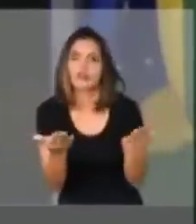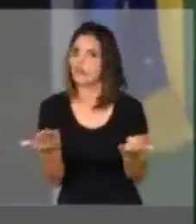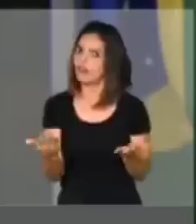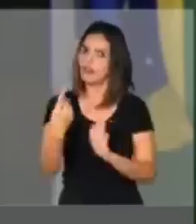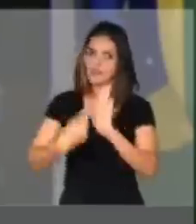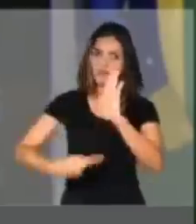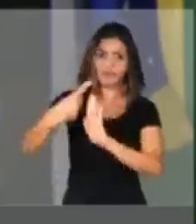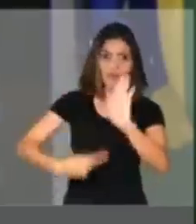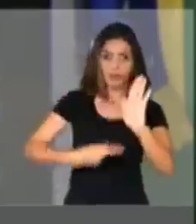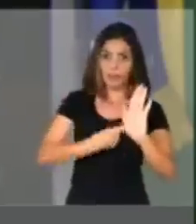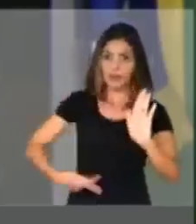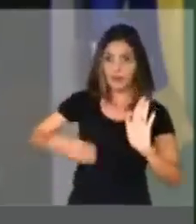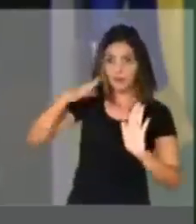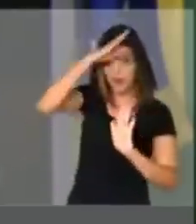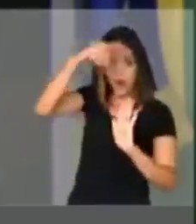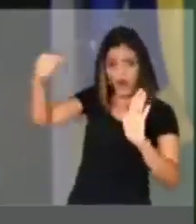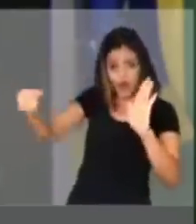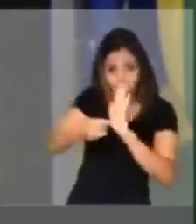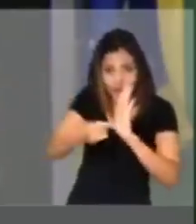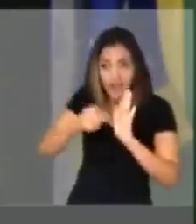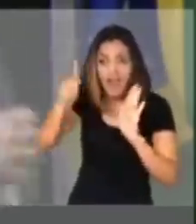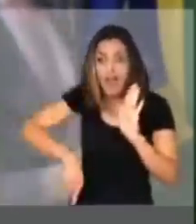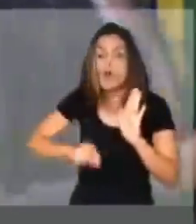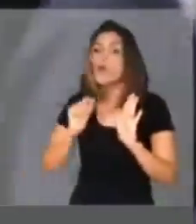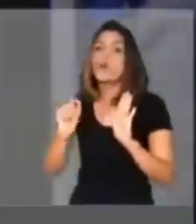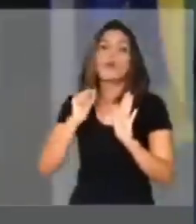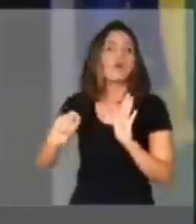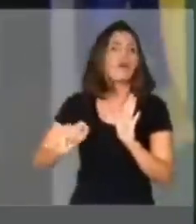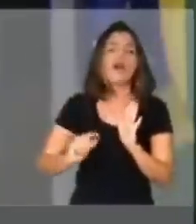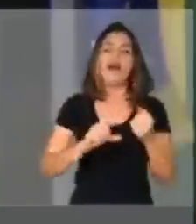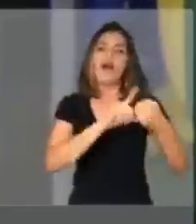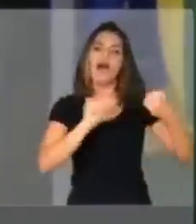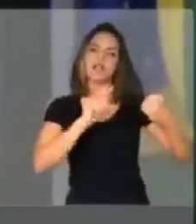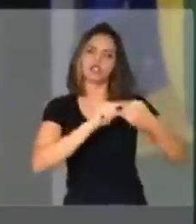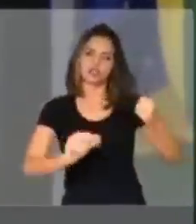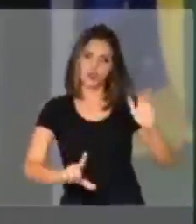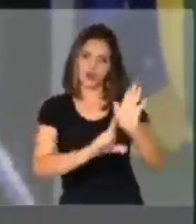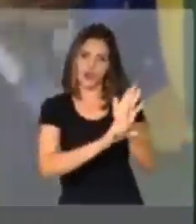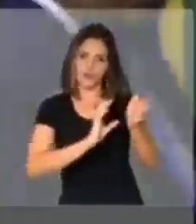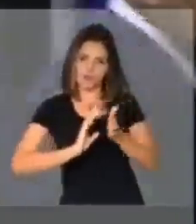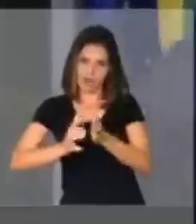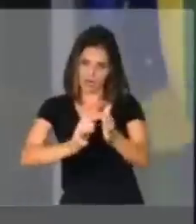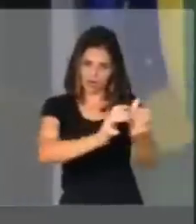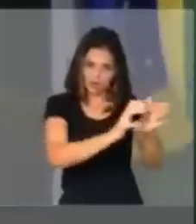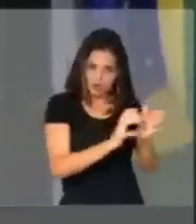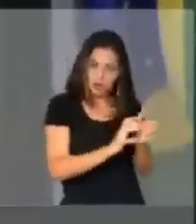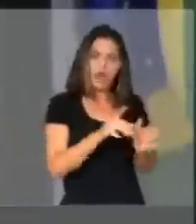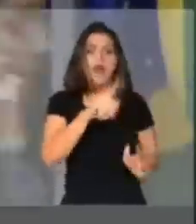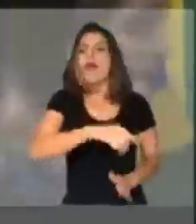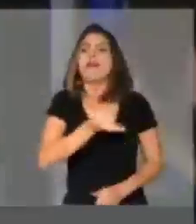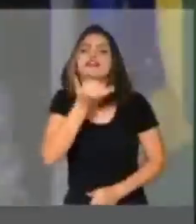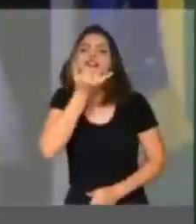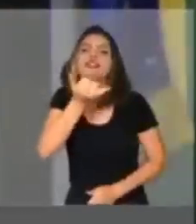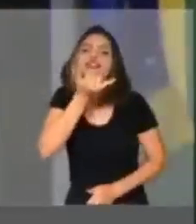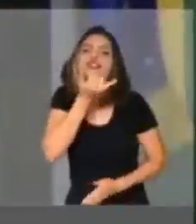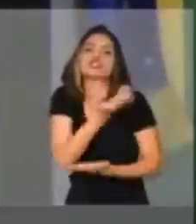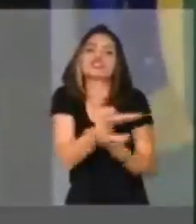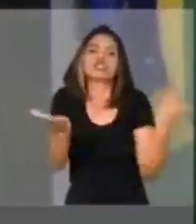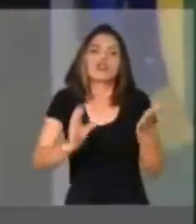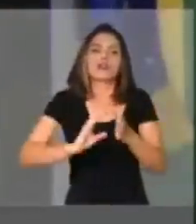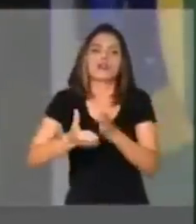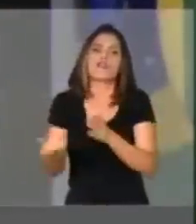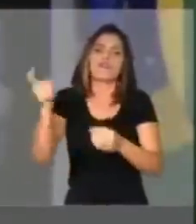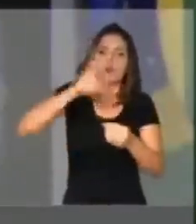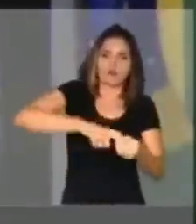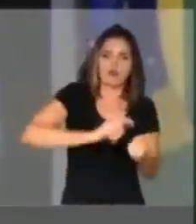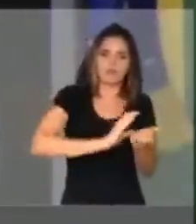presidente Bolsonaro impôs a um dos artigos da lei dos partidos políticos, que anistiava os partidos de devolver